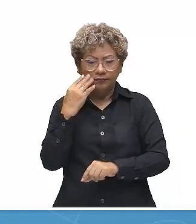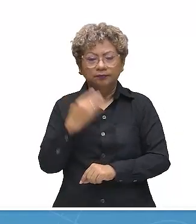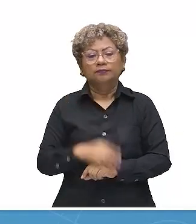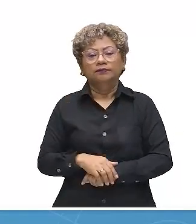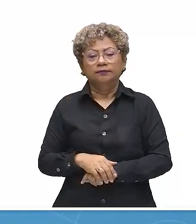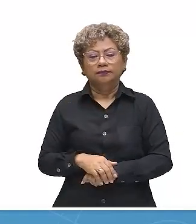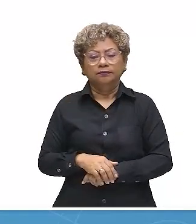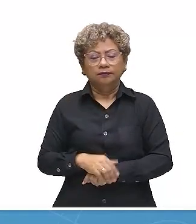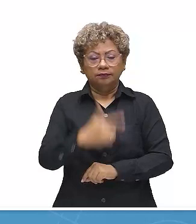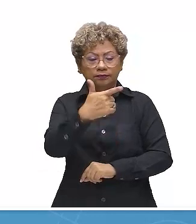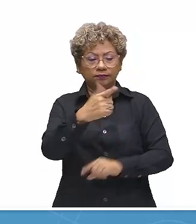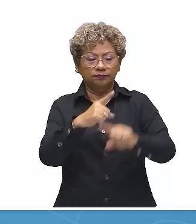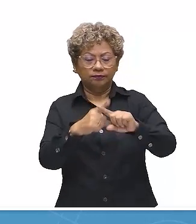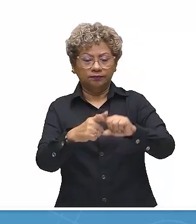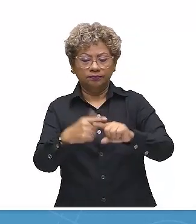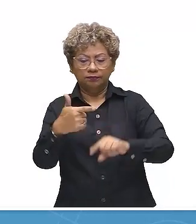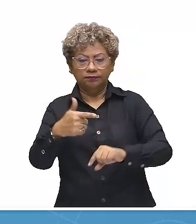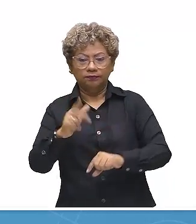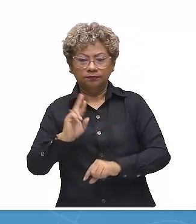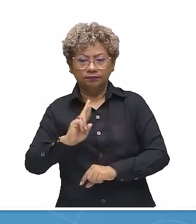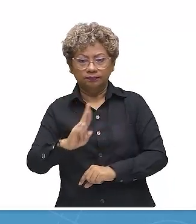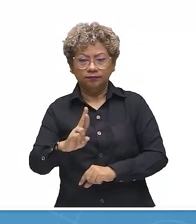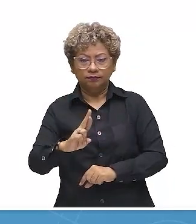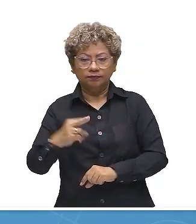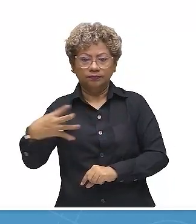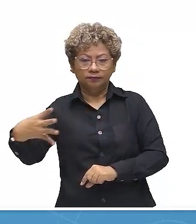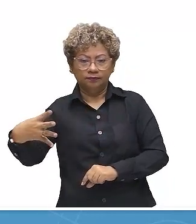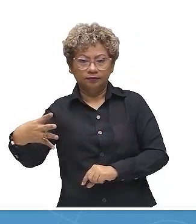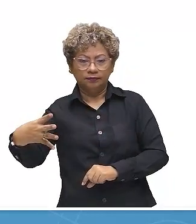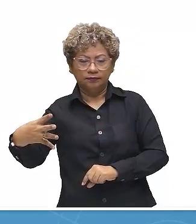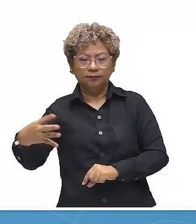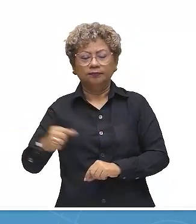4 vezes 1, 4. Olha só.